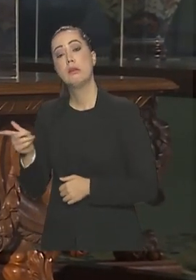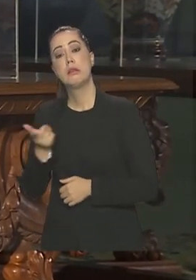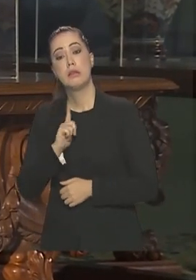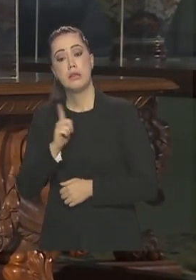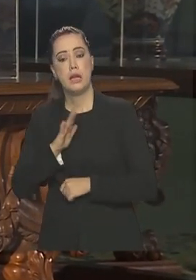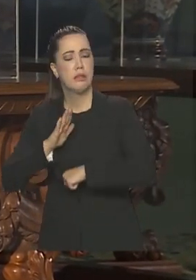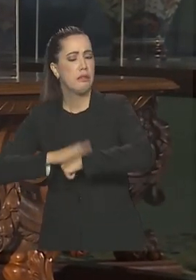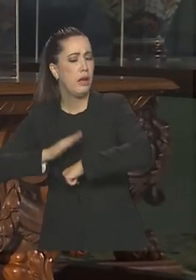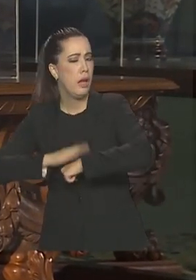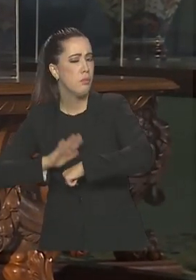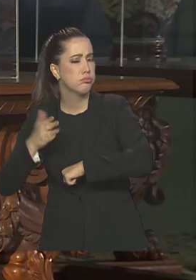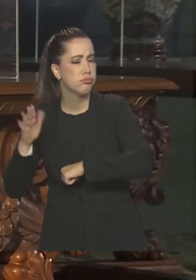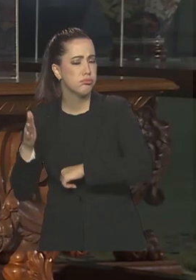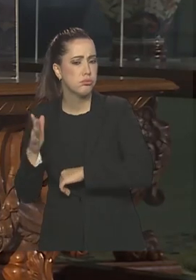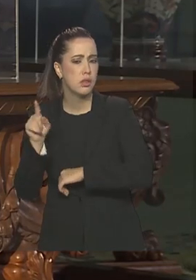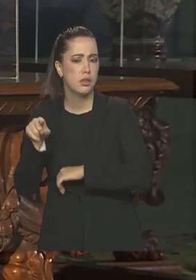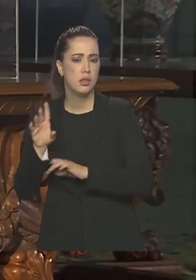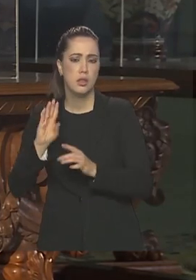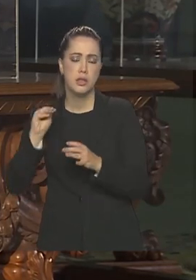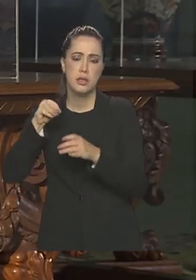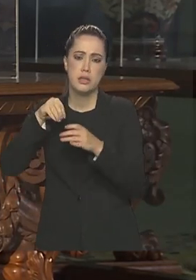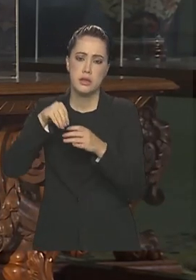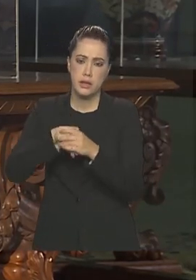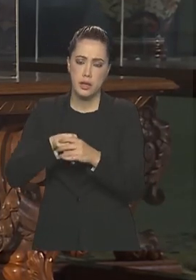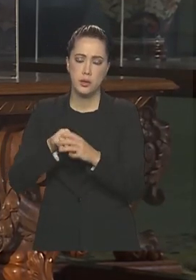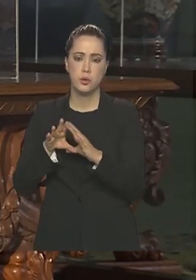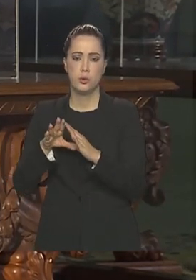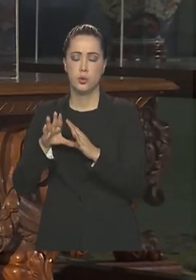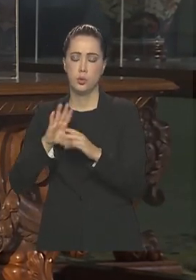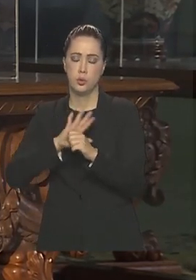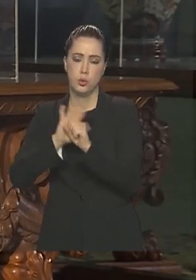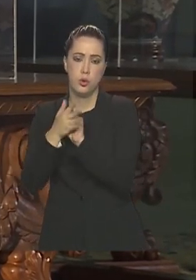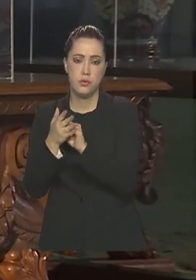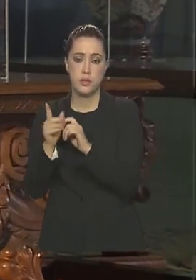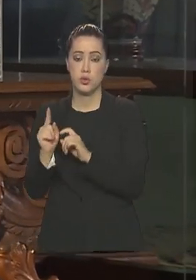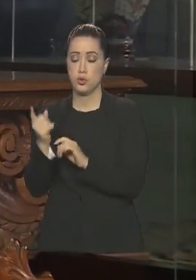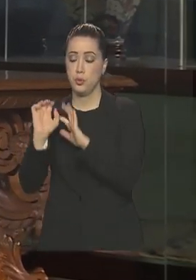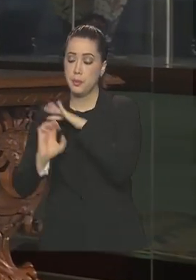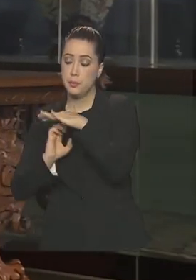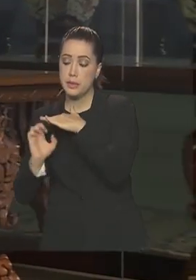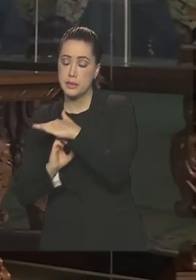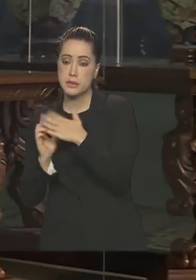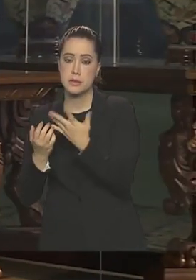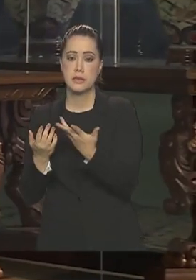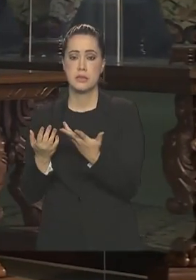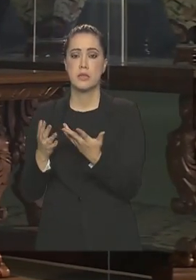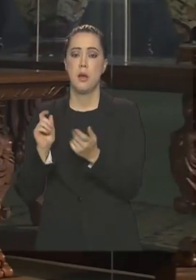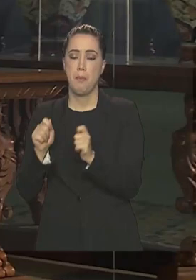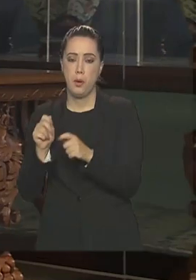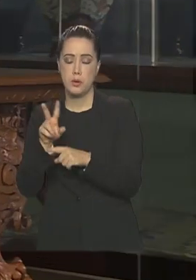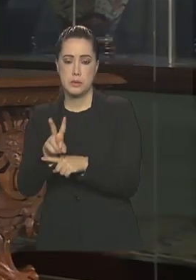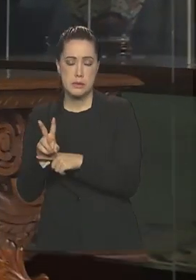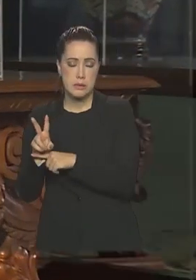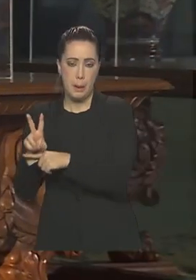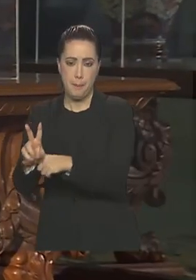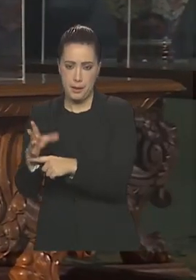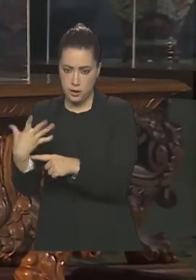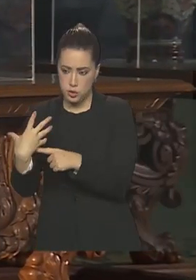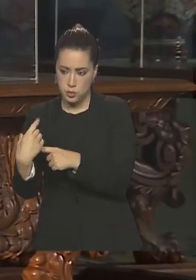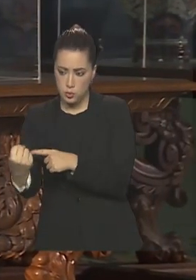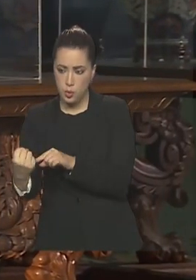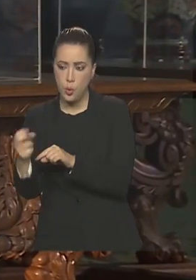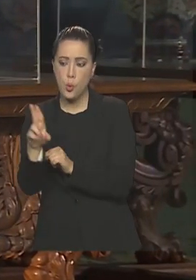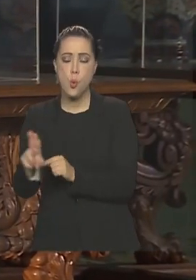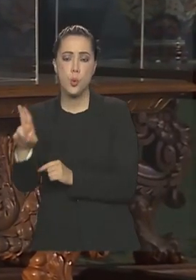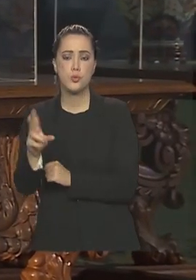alguma previsibilidade dentro da conta Covid que uma distribuidora que por exemplo, tome o empréstimo, use